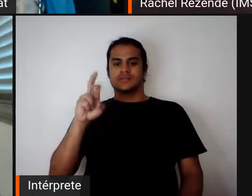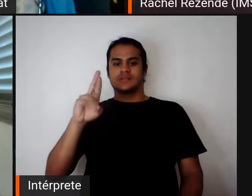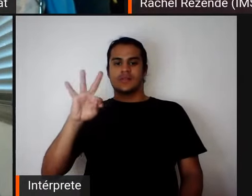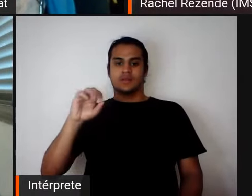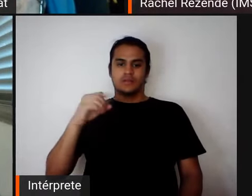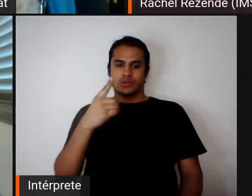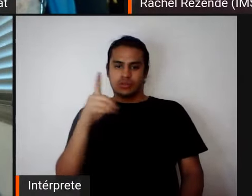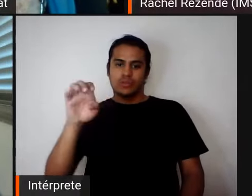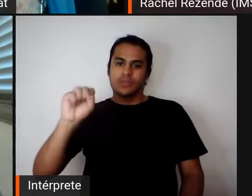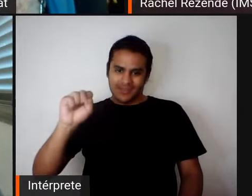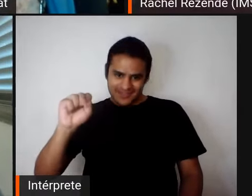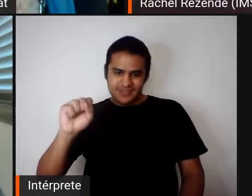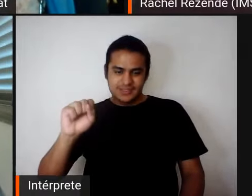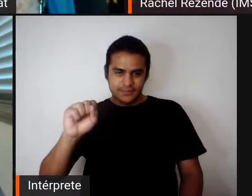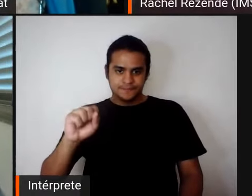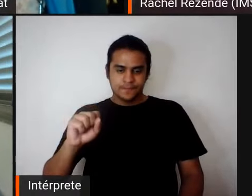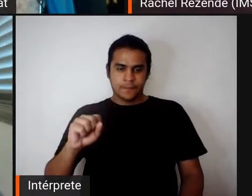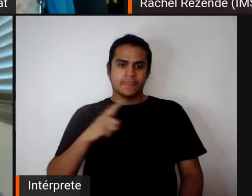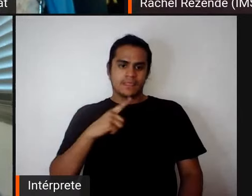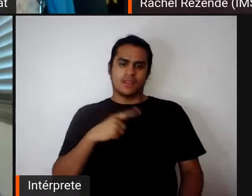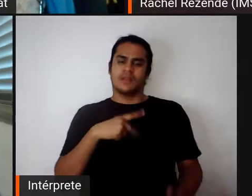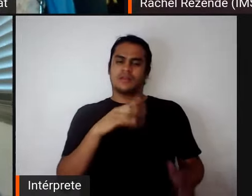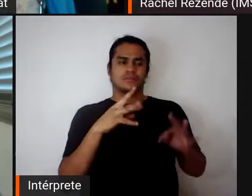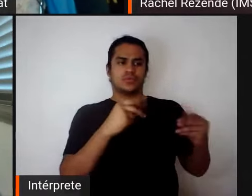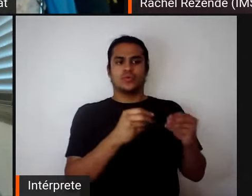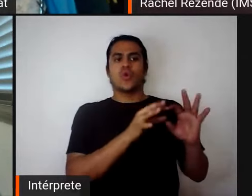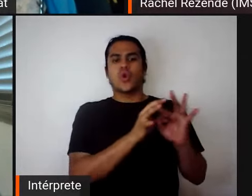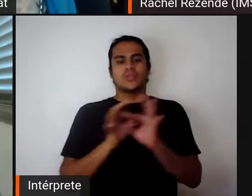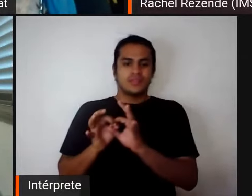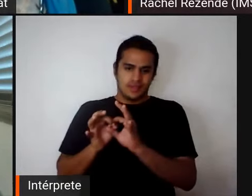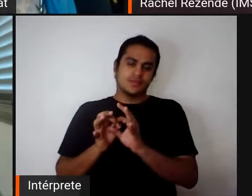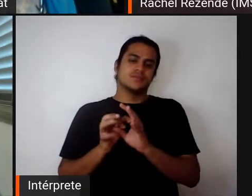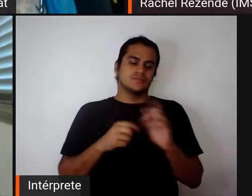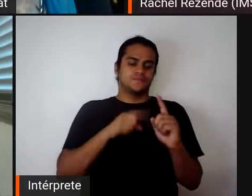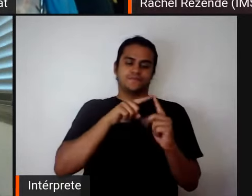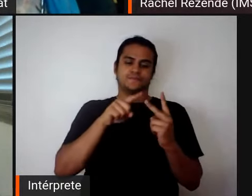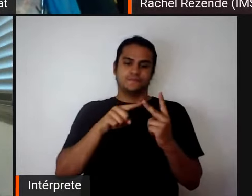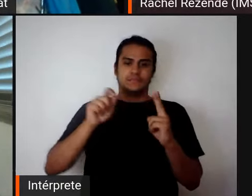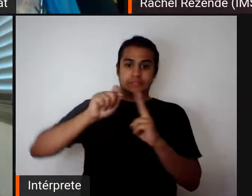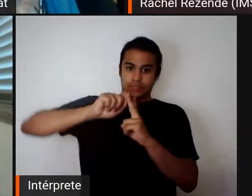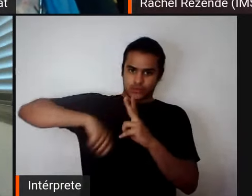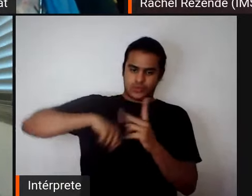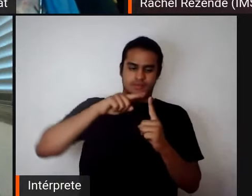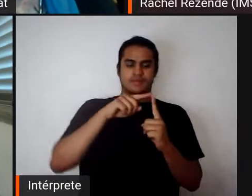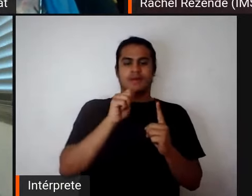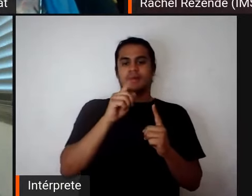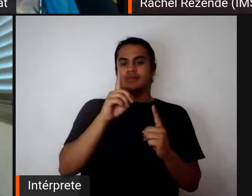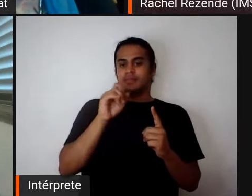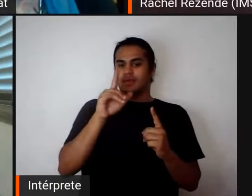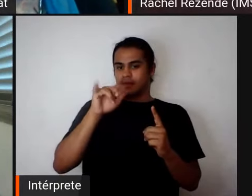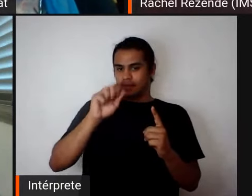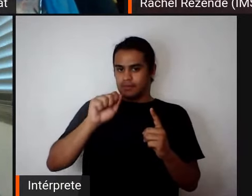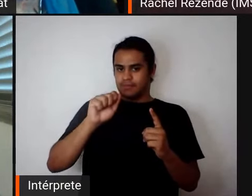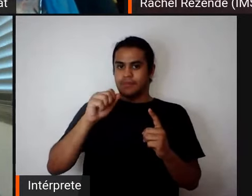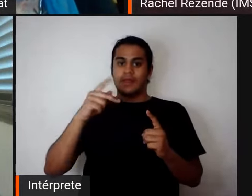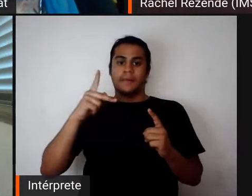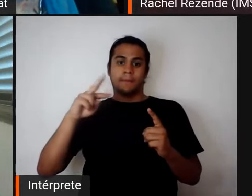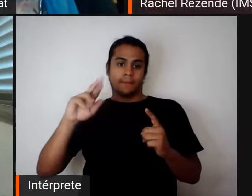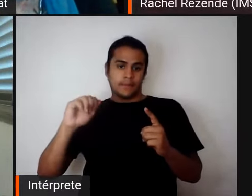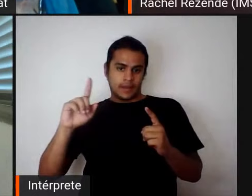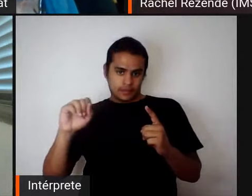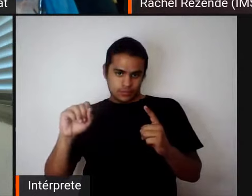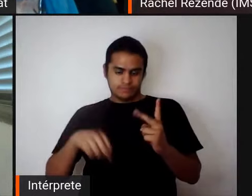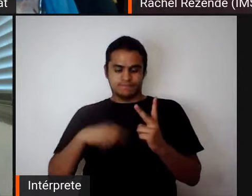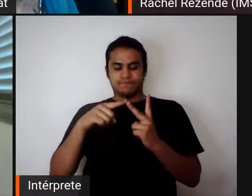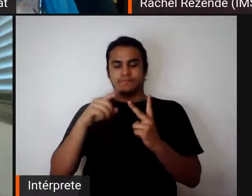de trabalho, Adélia Prado, Jorge Amado, quando você olha em retrospecto para isso, o que que você vê, assim, você